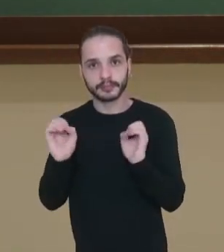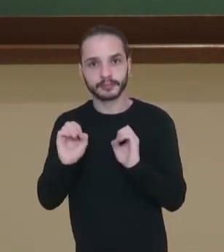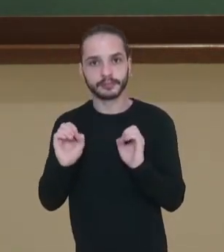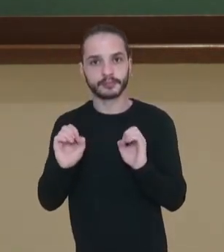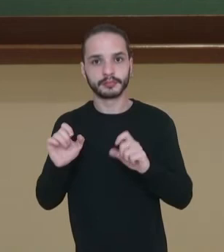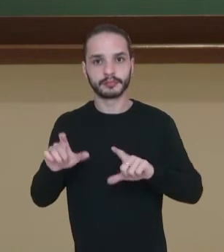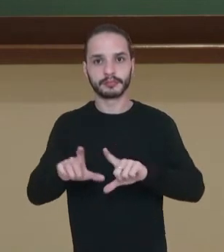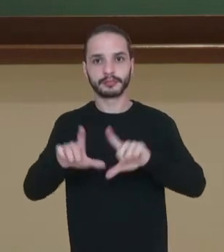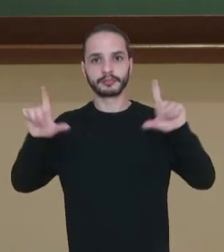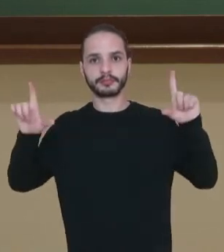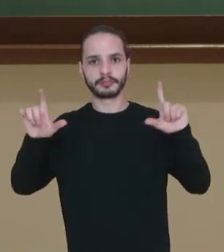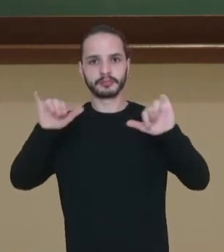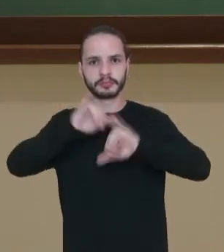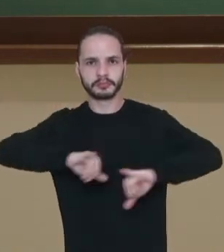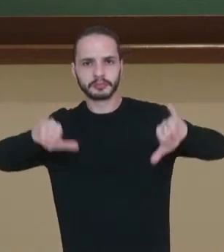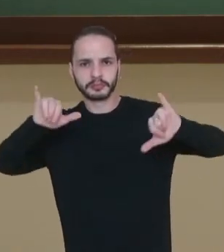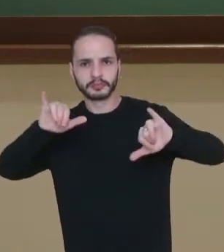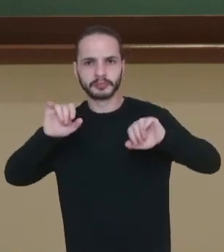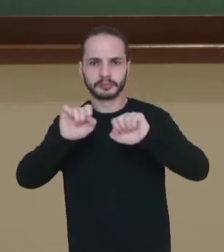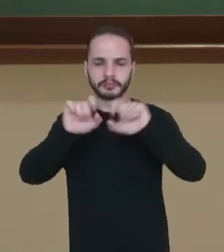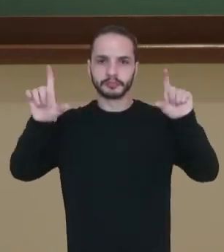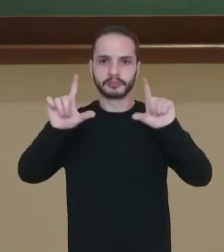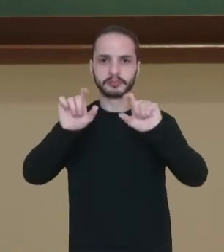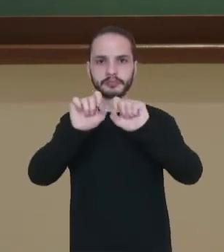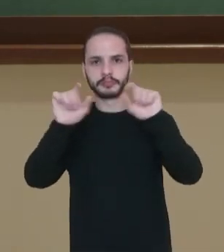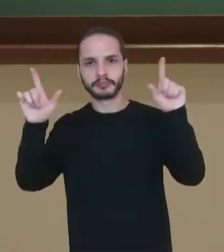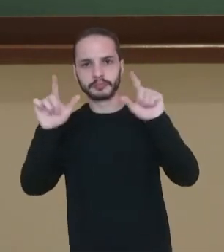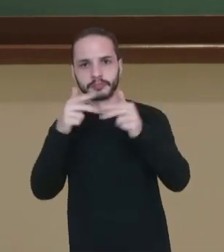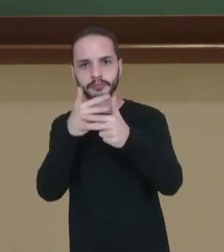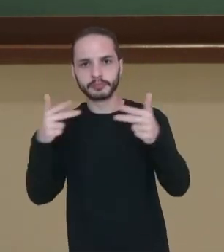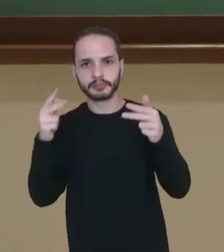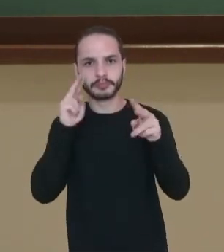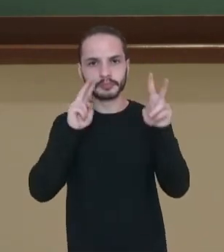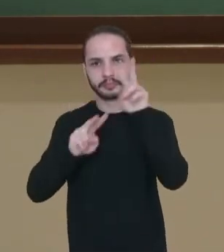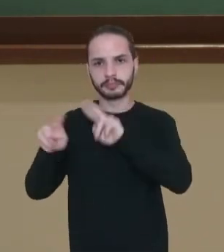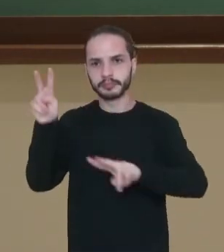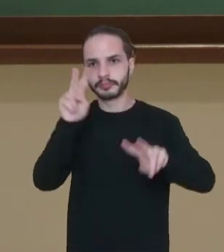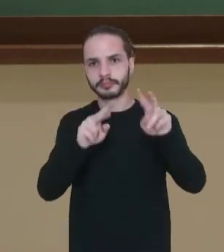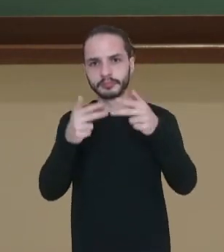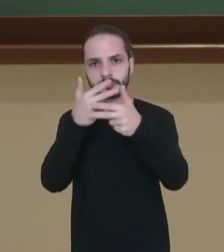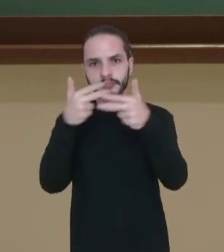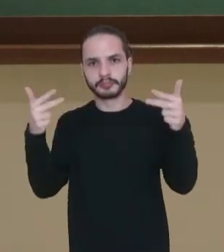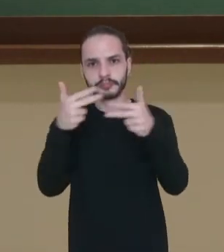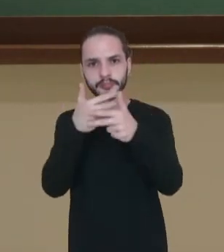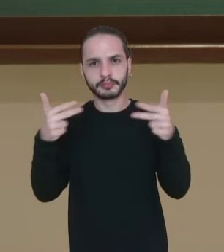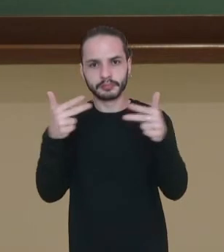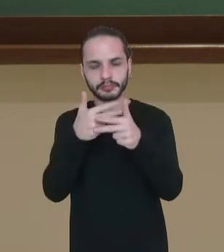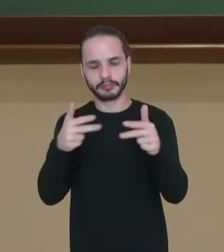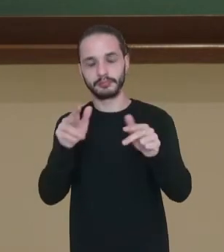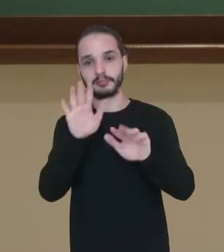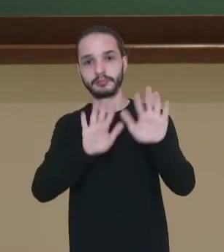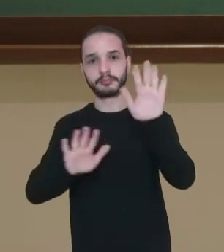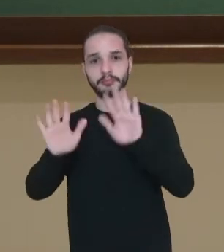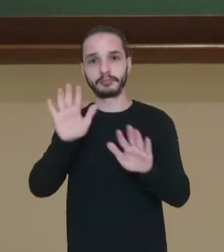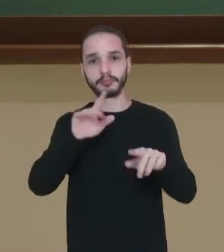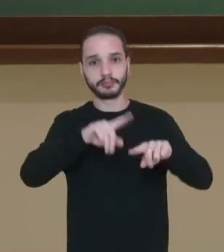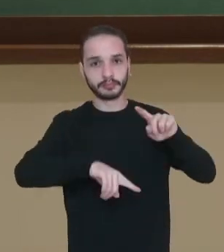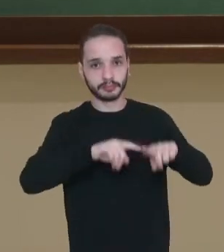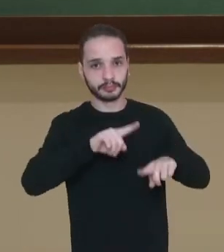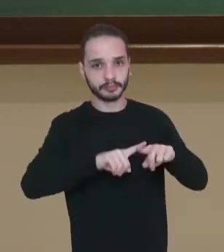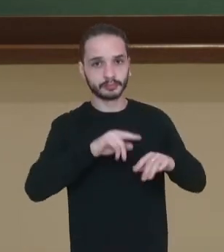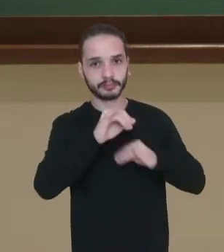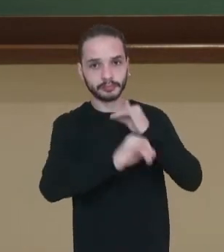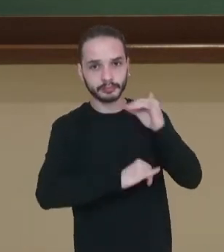jogo de propagandas e tudo mais, aqueles elementos visuais, aqueles recursos que geralmente o material